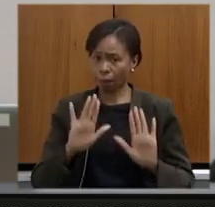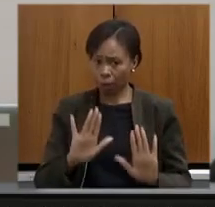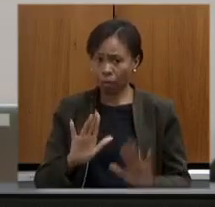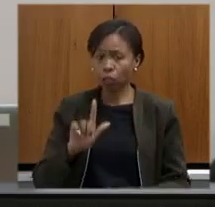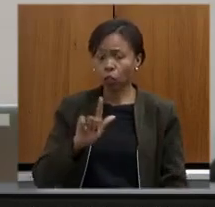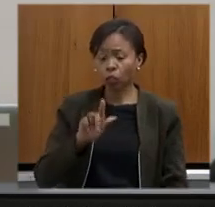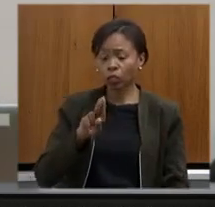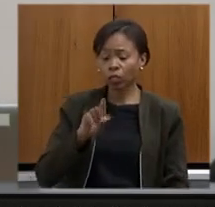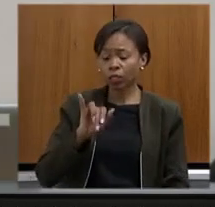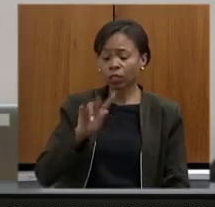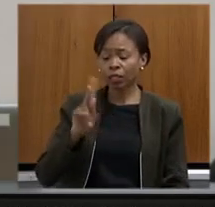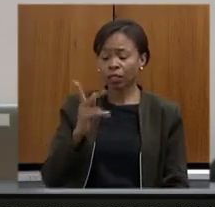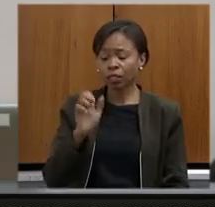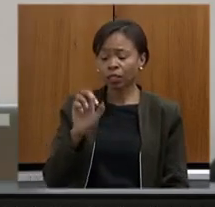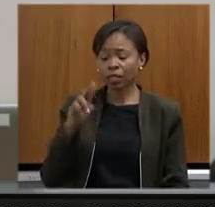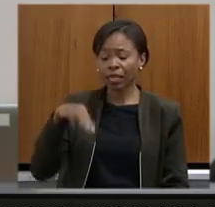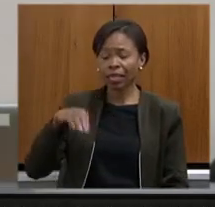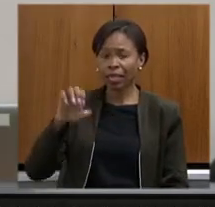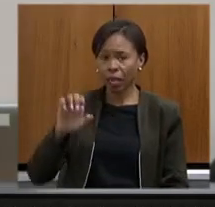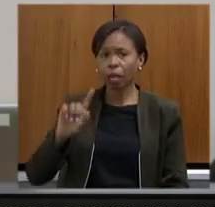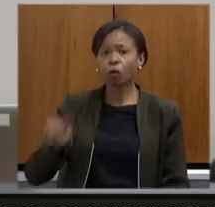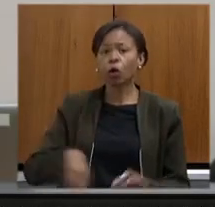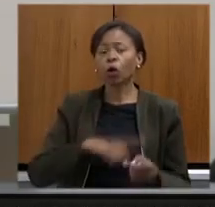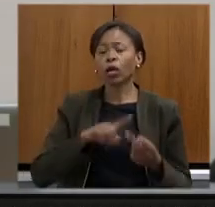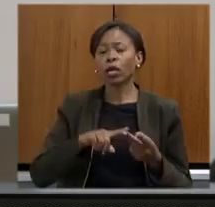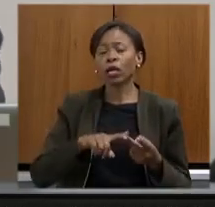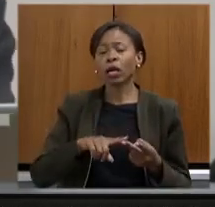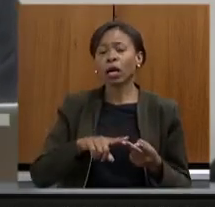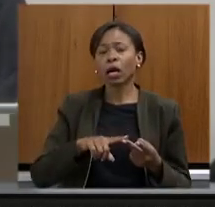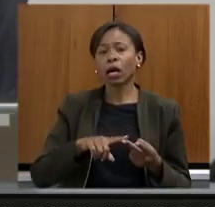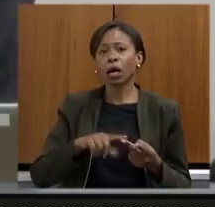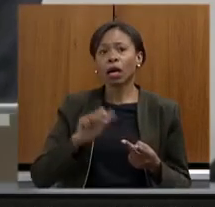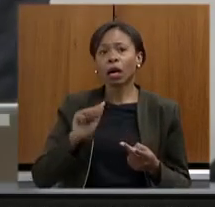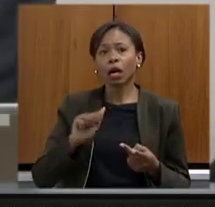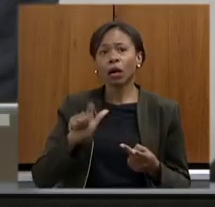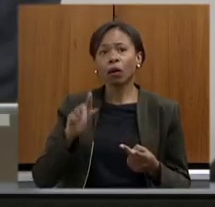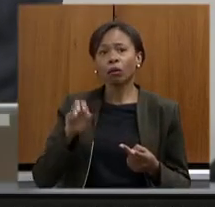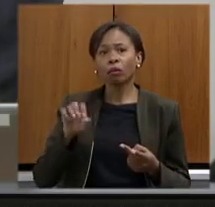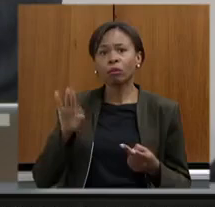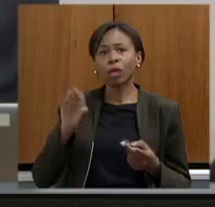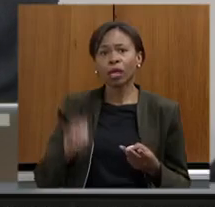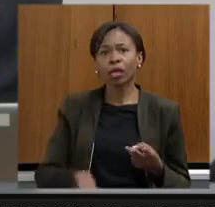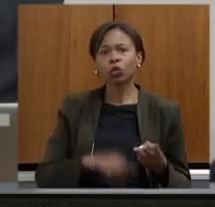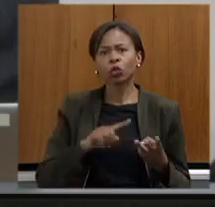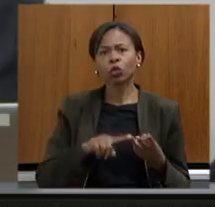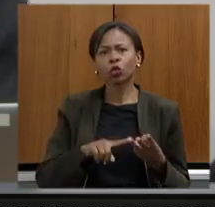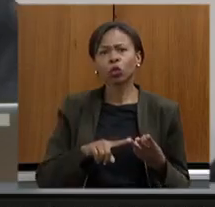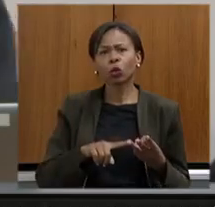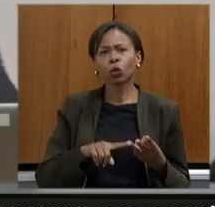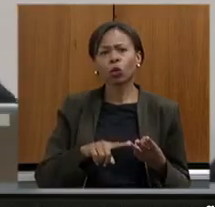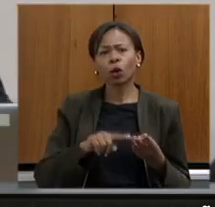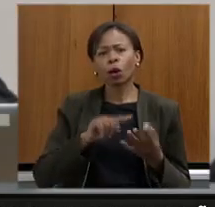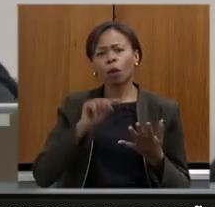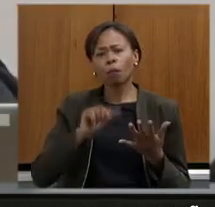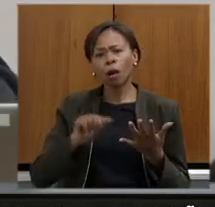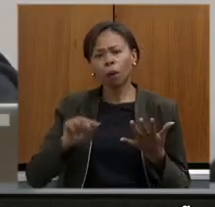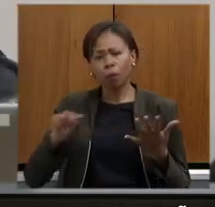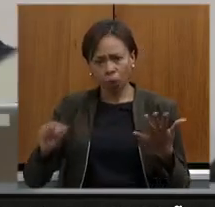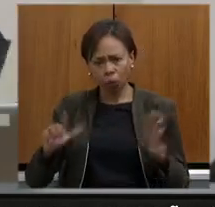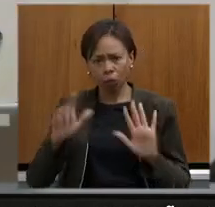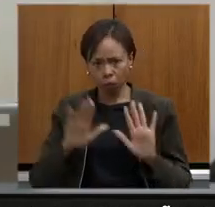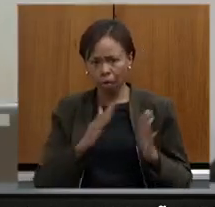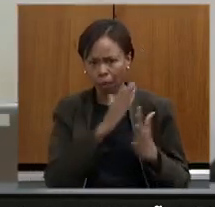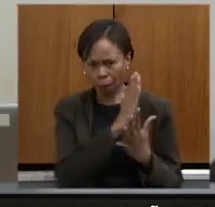falar o Guilherme na coisa pois Roberto Andrade depois até que então depois Cristiane Silveira depois João Leite e depois você disse